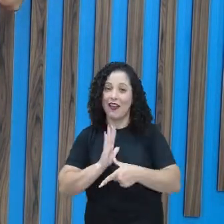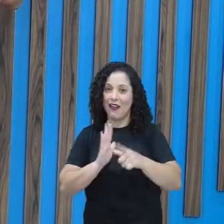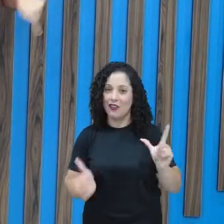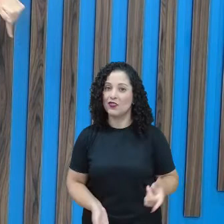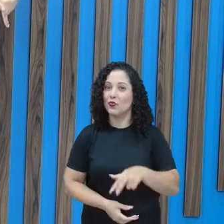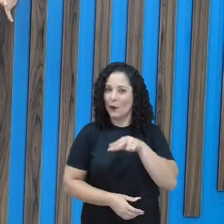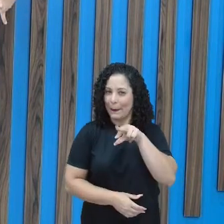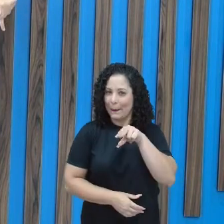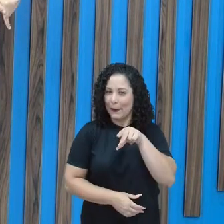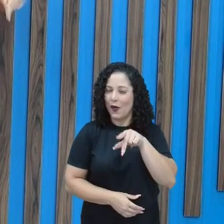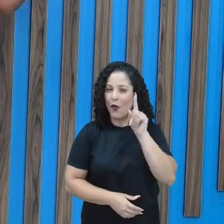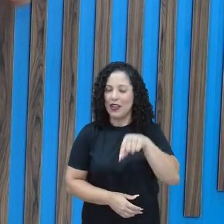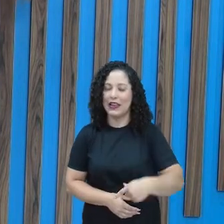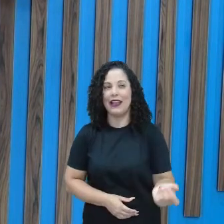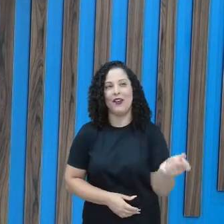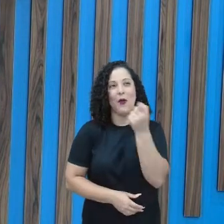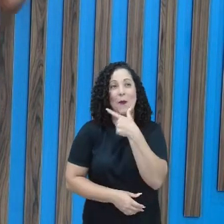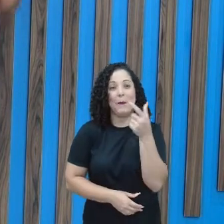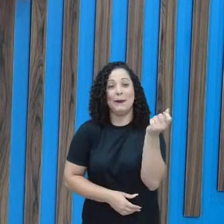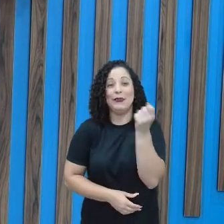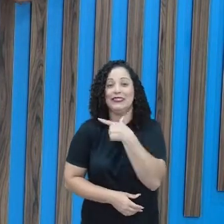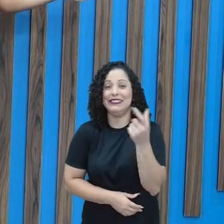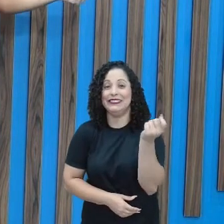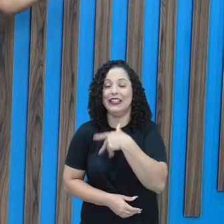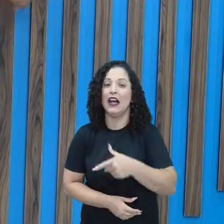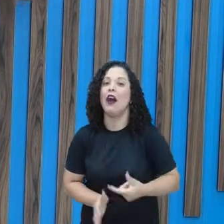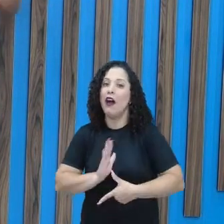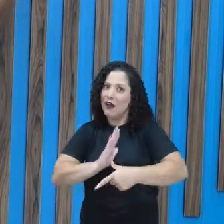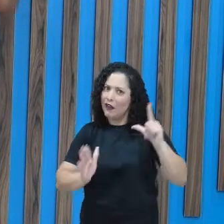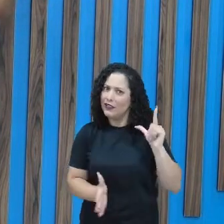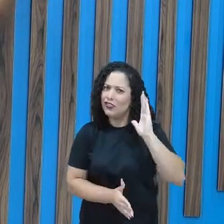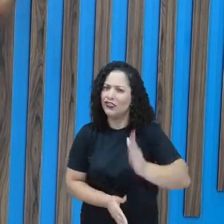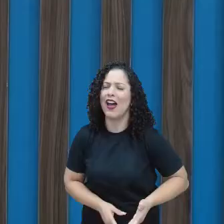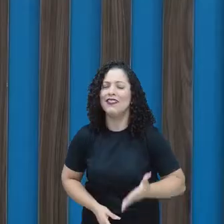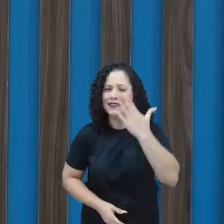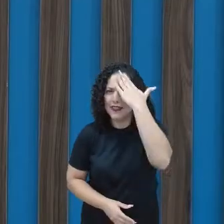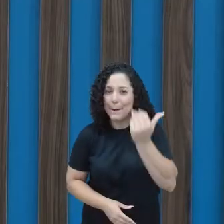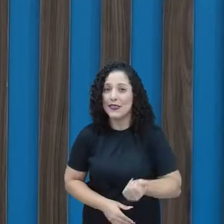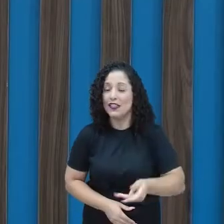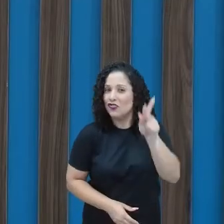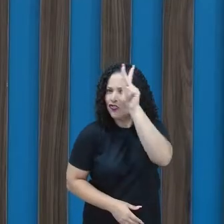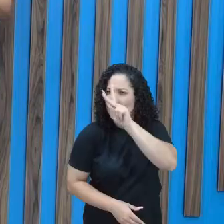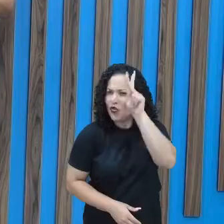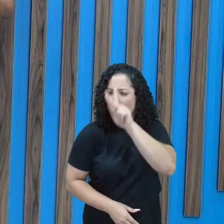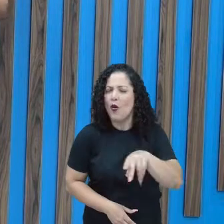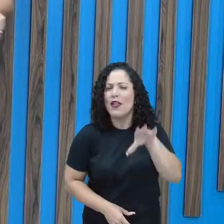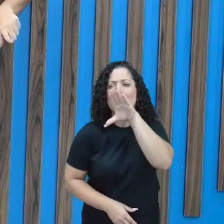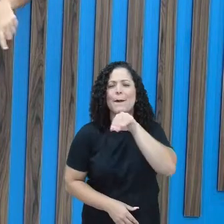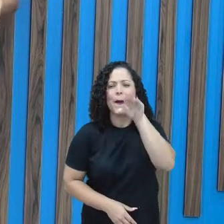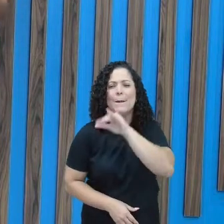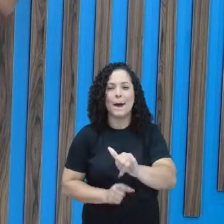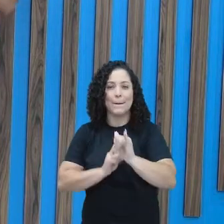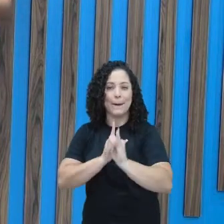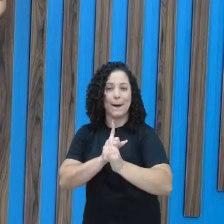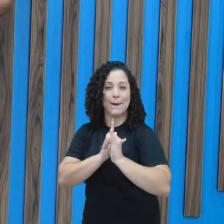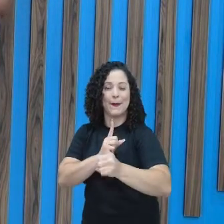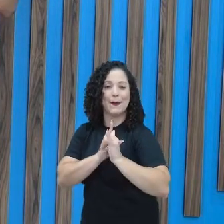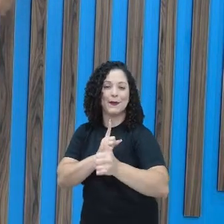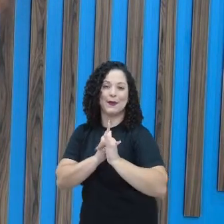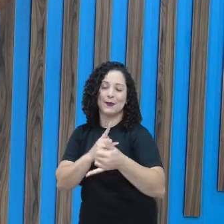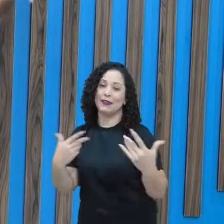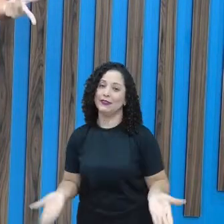comediante, inclusive, ele já era um excelente contador de histórias. Sim. Porque, no fim das contas, é isso. Você acaba tendo que